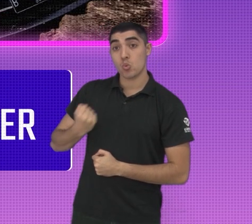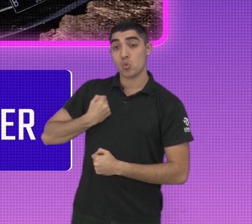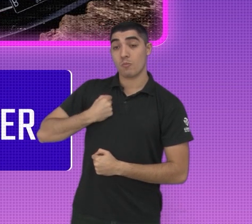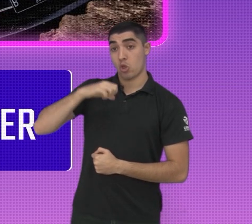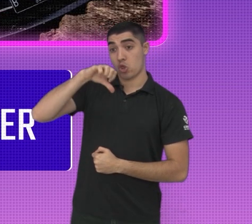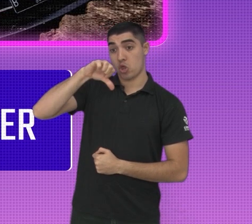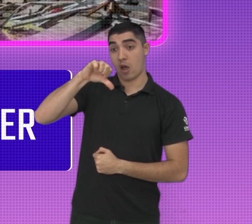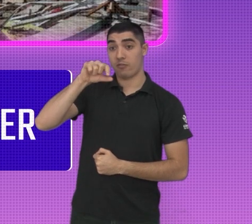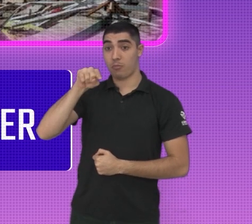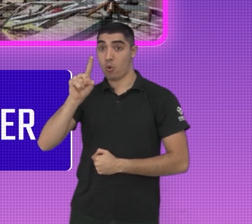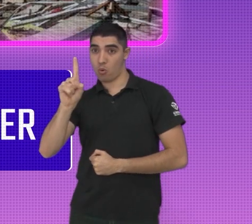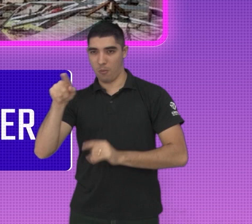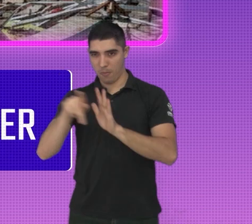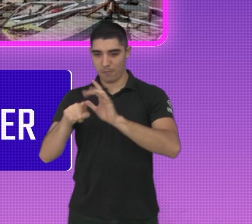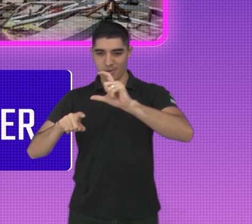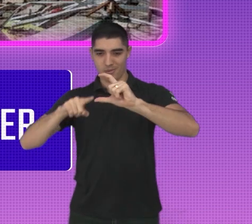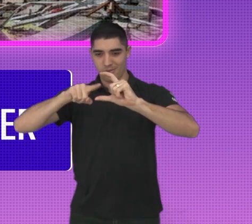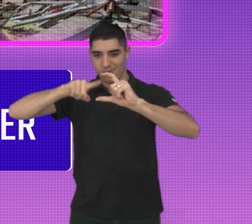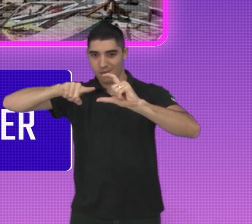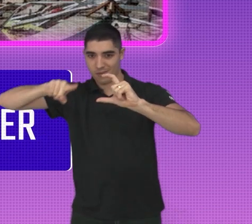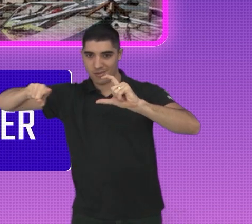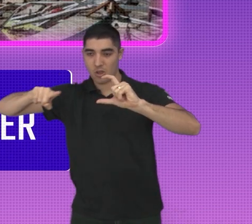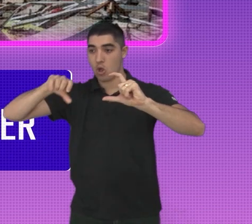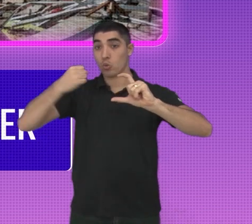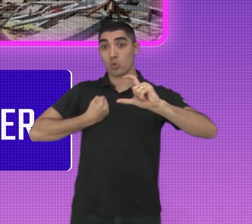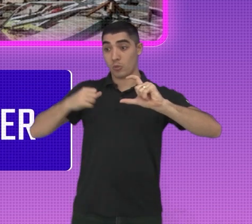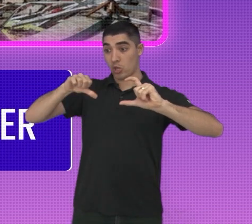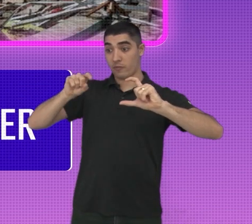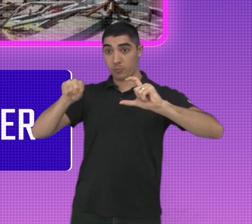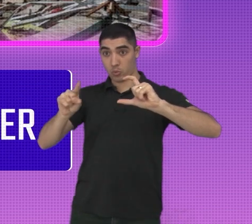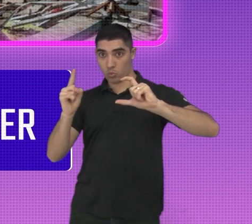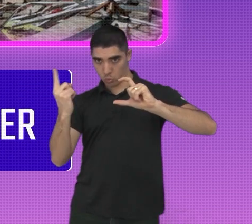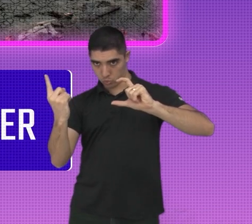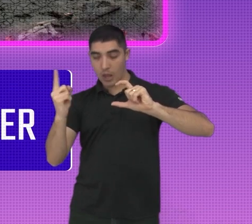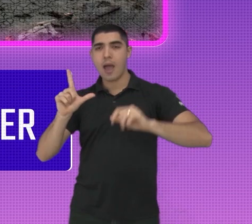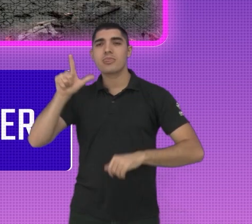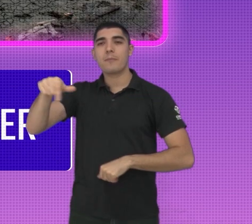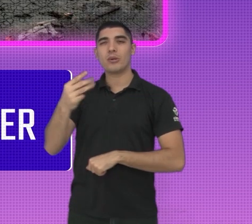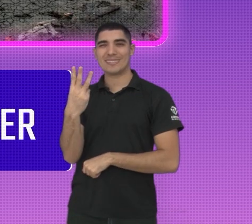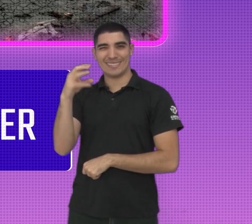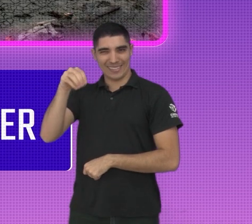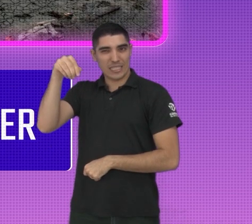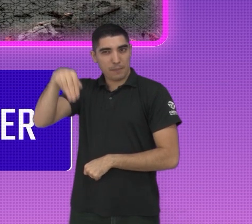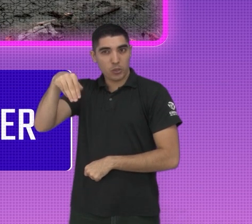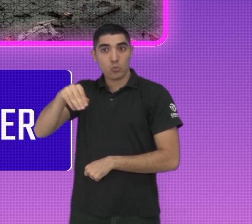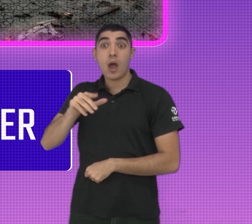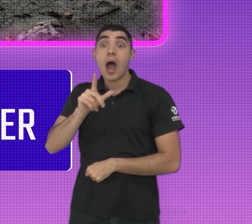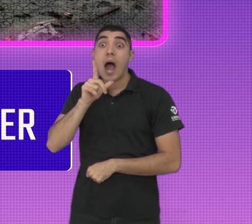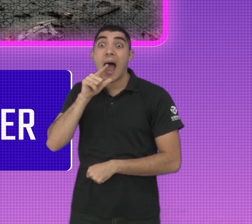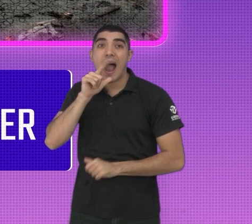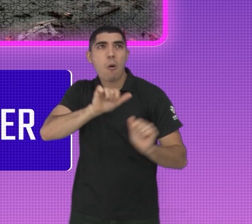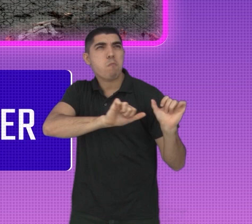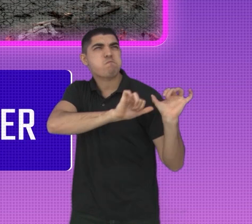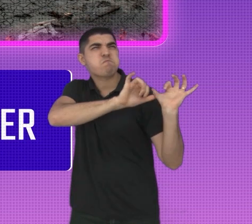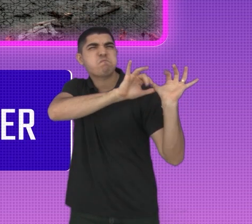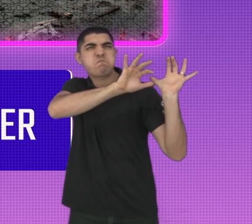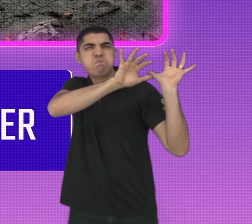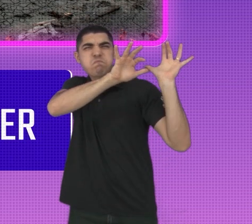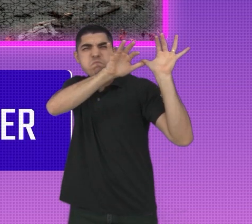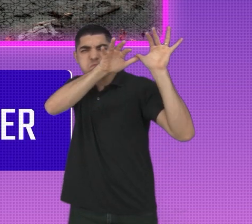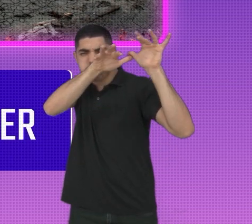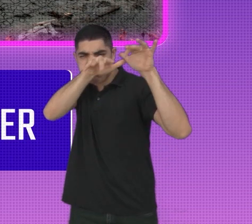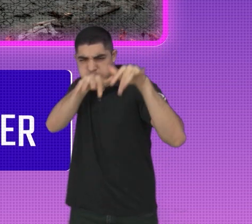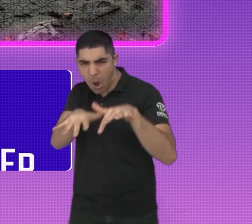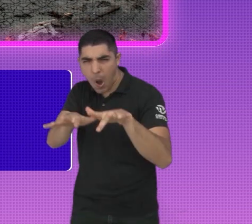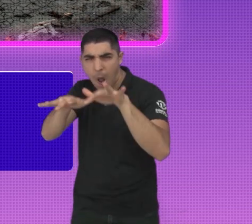de 9,1 na escala Richter, e aí depois, 30 minutos depois, mais ou menos, uma onda gigante atingiu